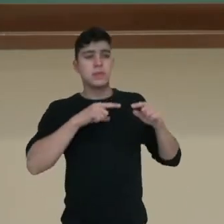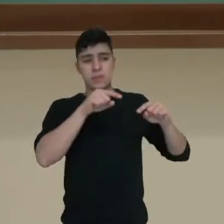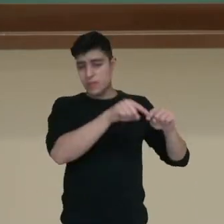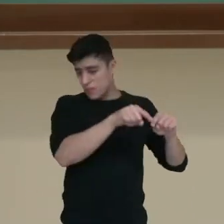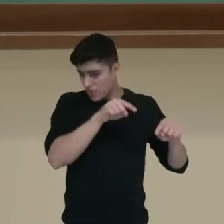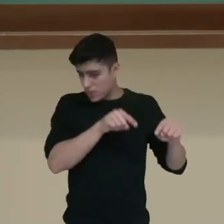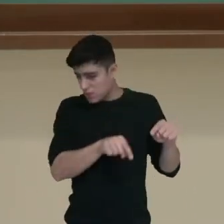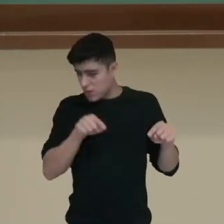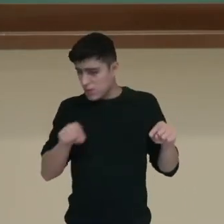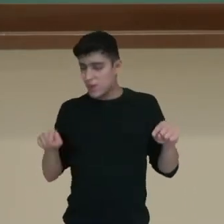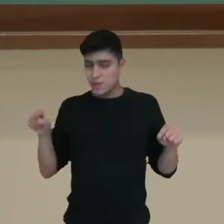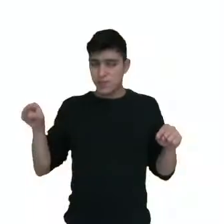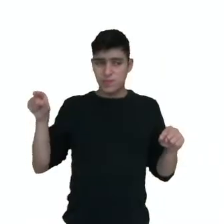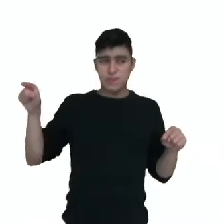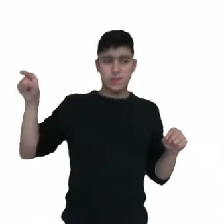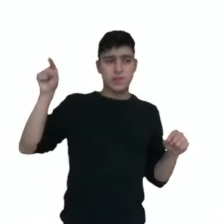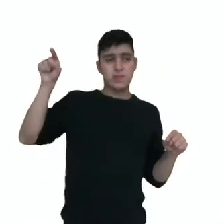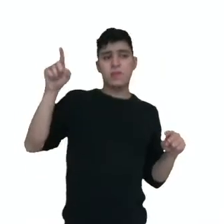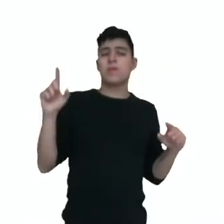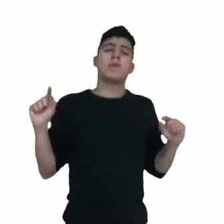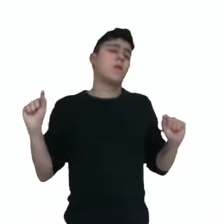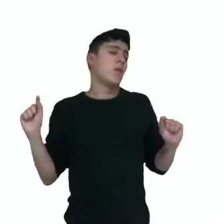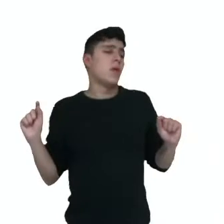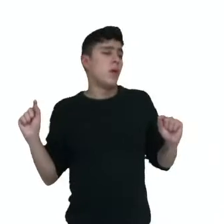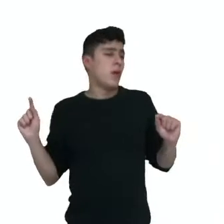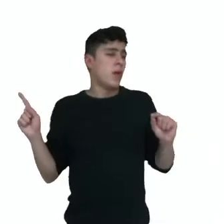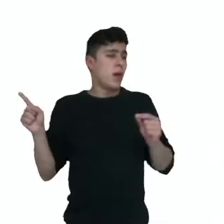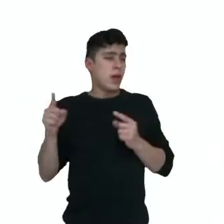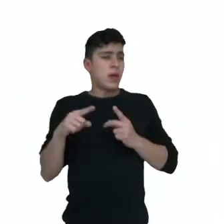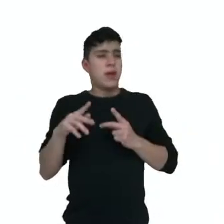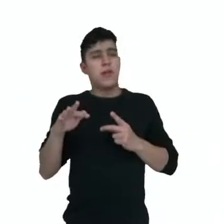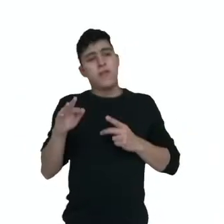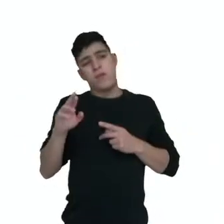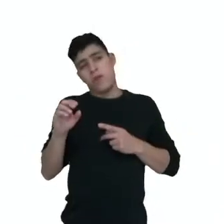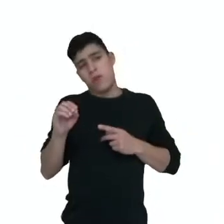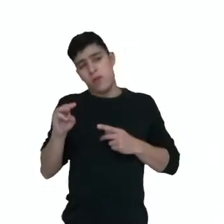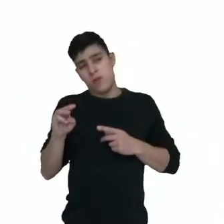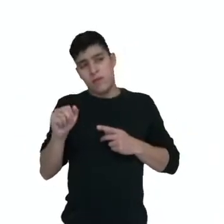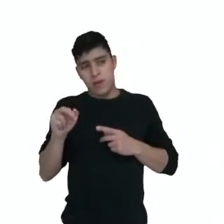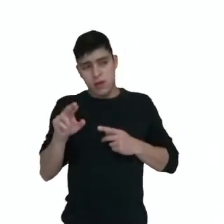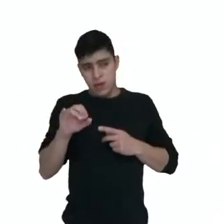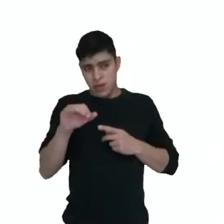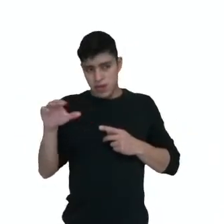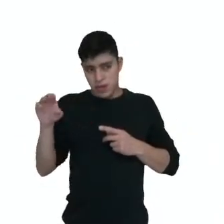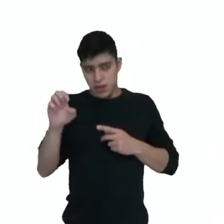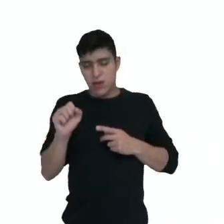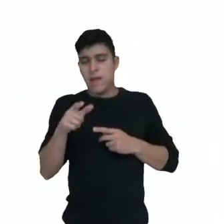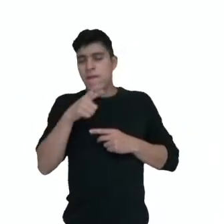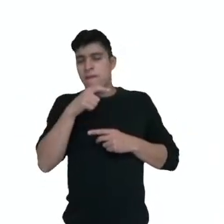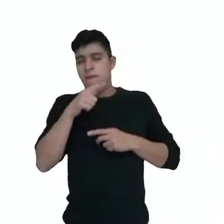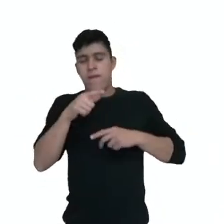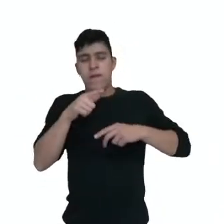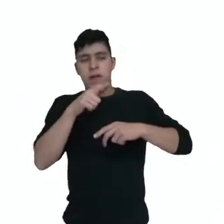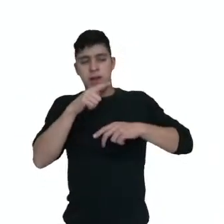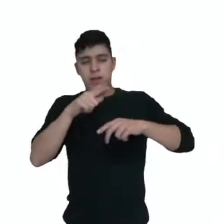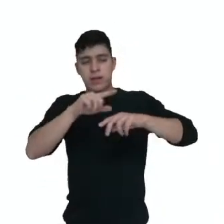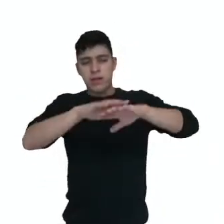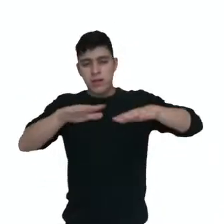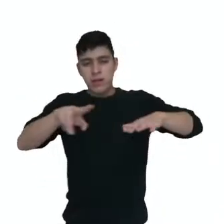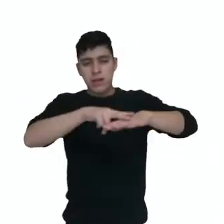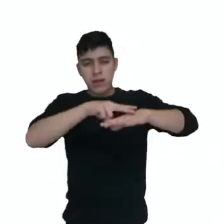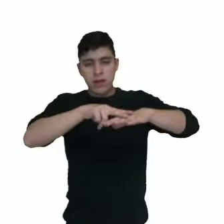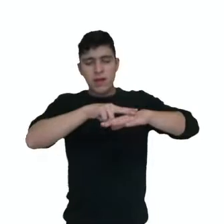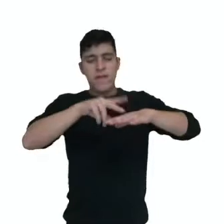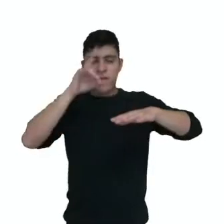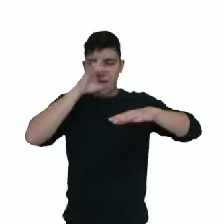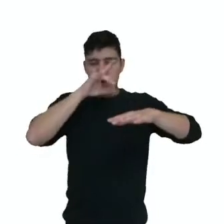nós temos as algas, Então, assim, aqui nós temos os foraminíferos, que são protozoários, aqui nós temos algas verdes, algas pardas,